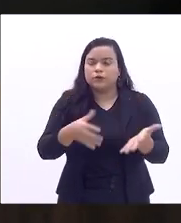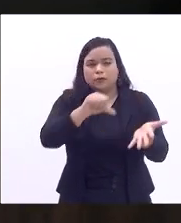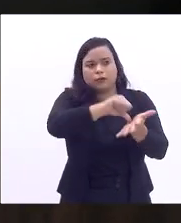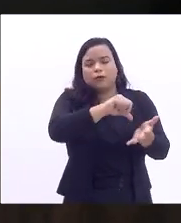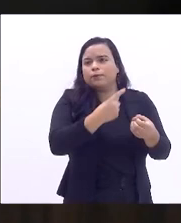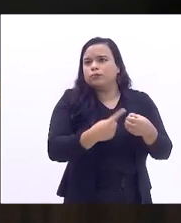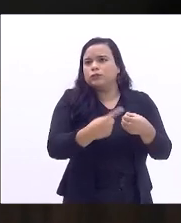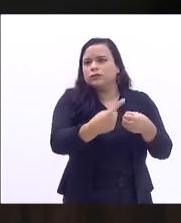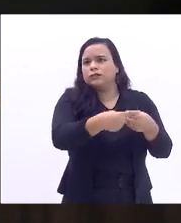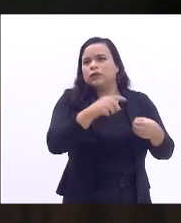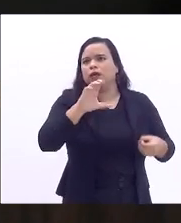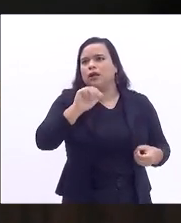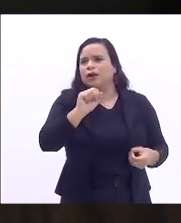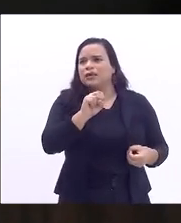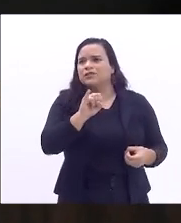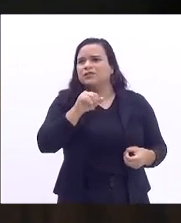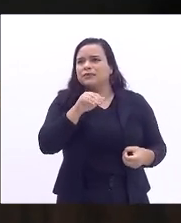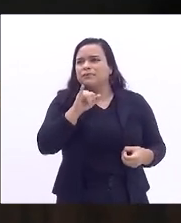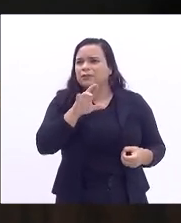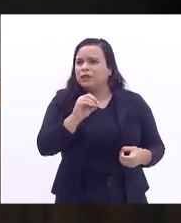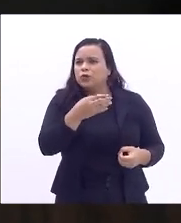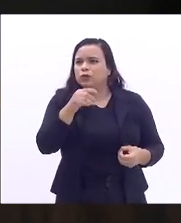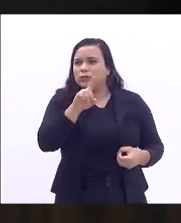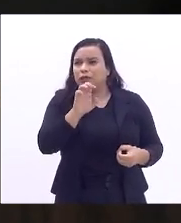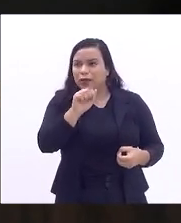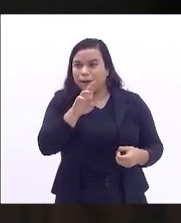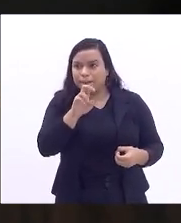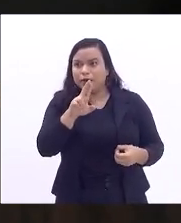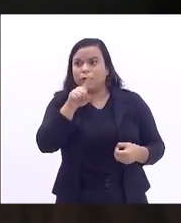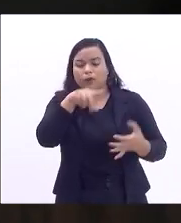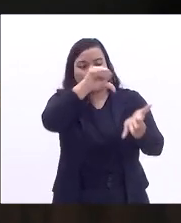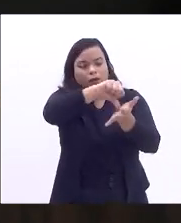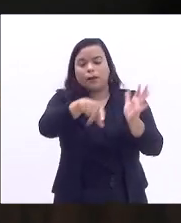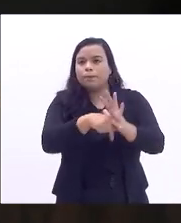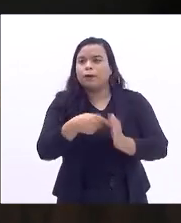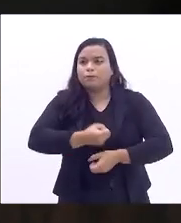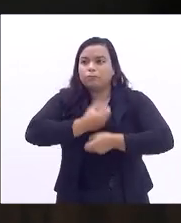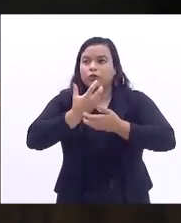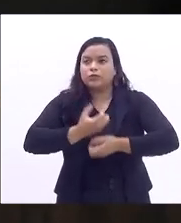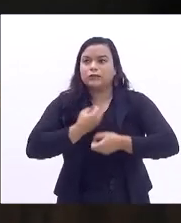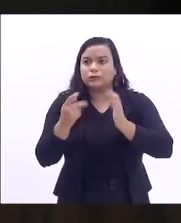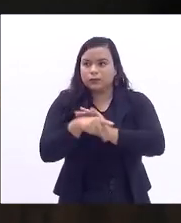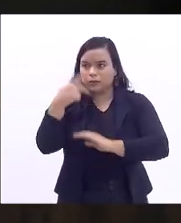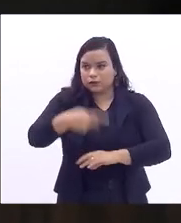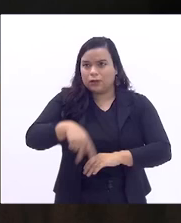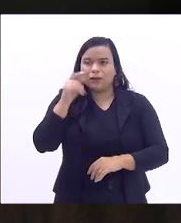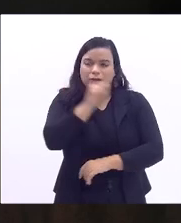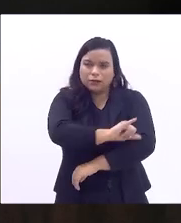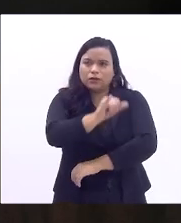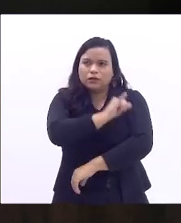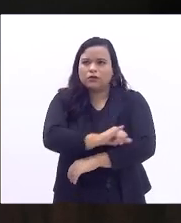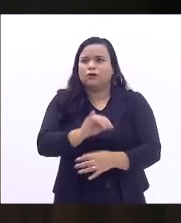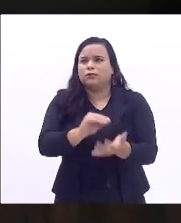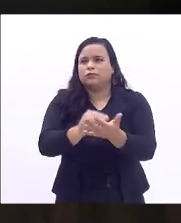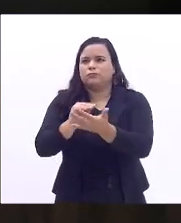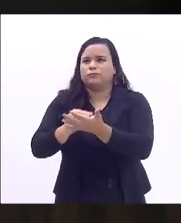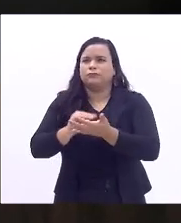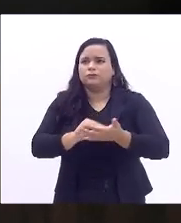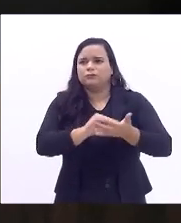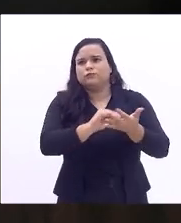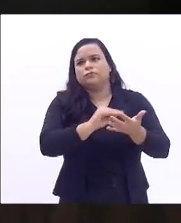como capital da poesia no estado do Rio de Janeiro prendendo e pareceres das comissões condição Justiça de cultura e assuntos